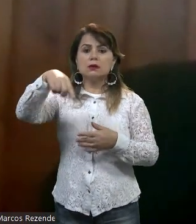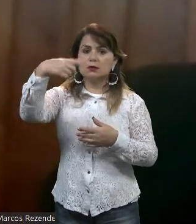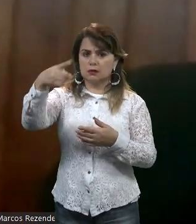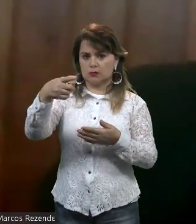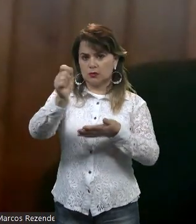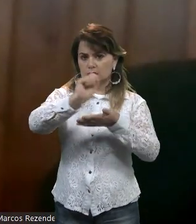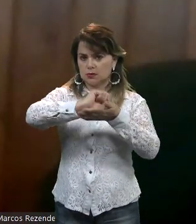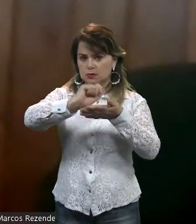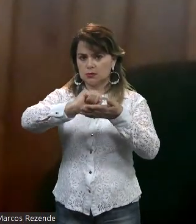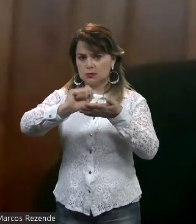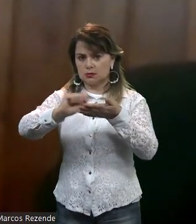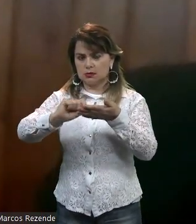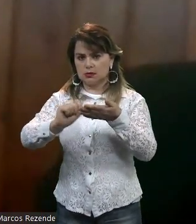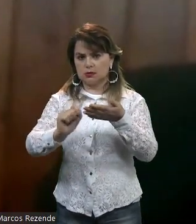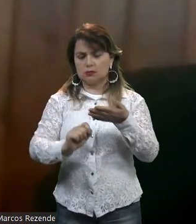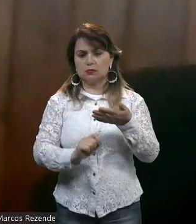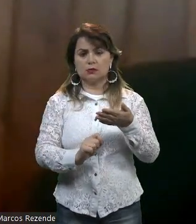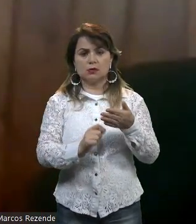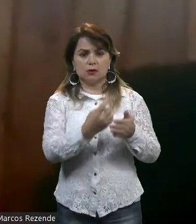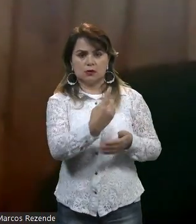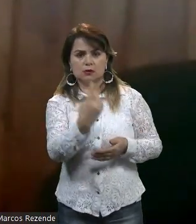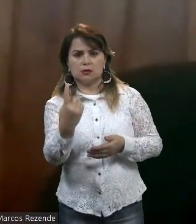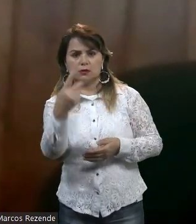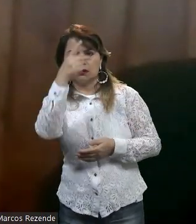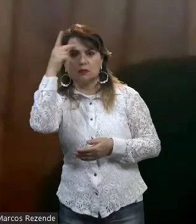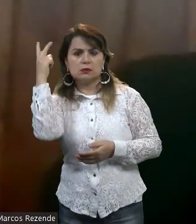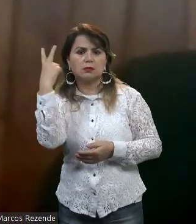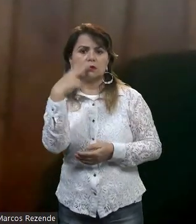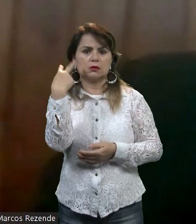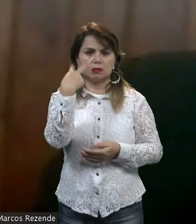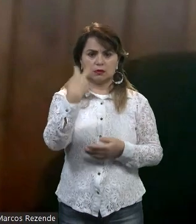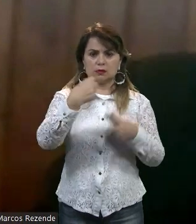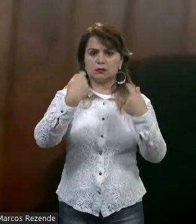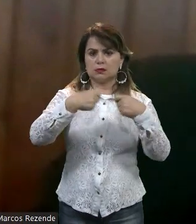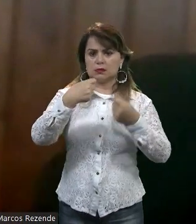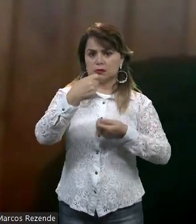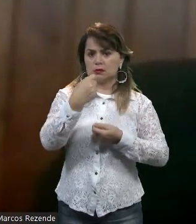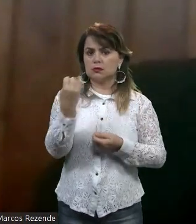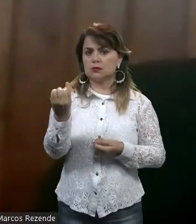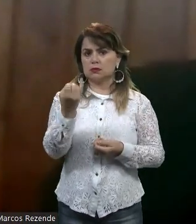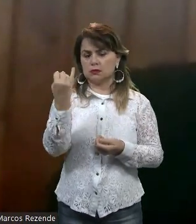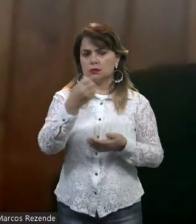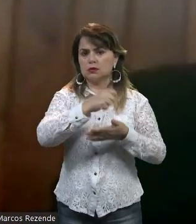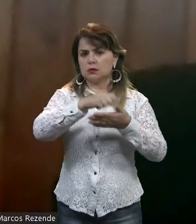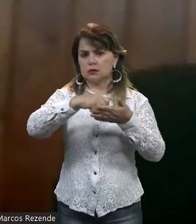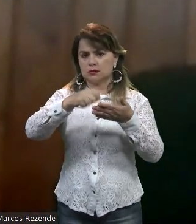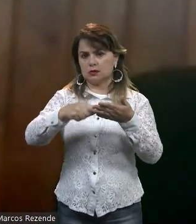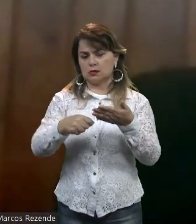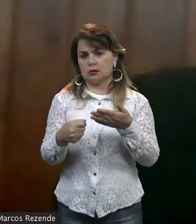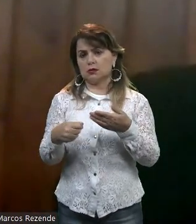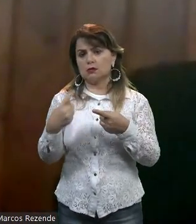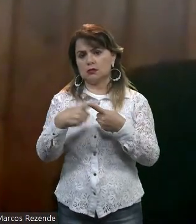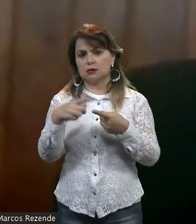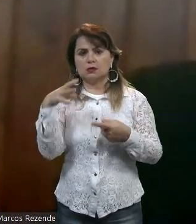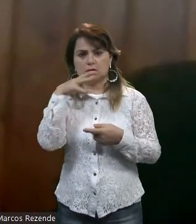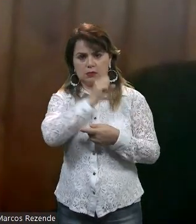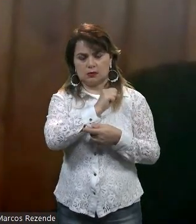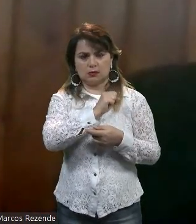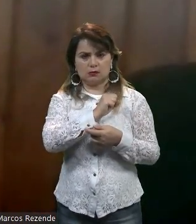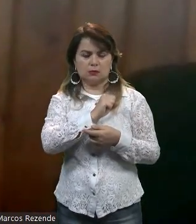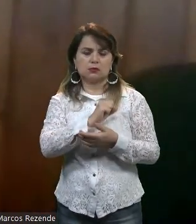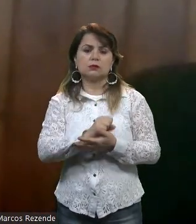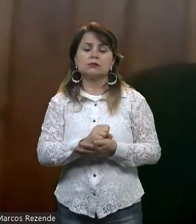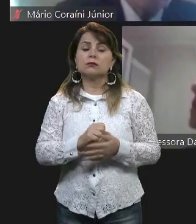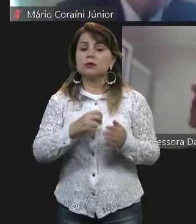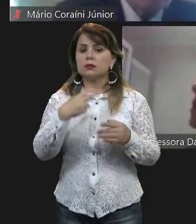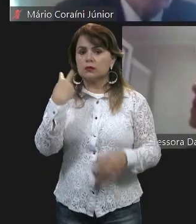escrito para cada um dos senhores vereadores assinarem, no sentido de agilizar o processo legislativo. Vereador Cícero